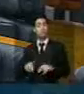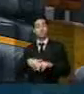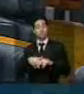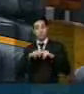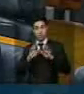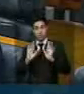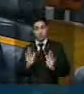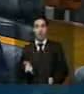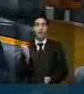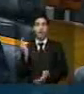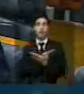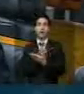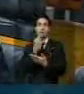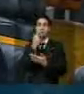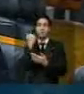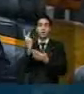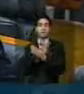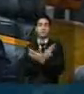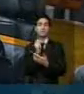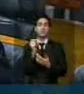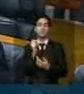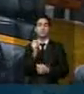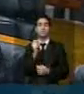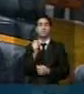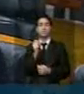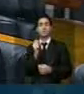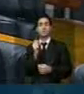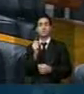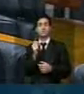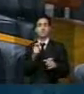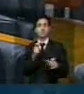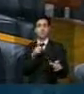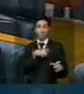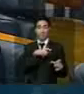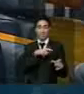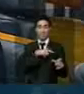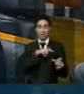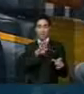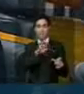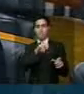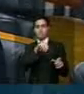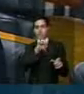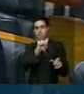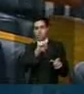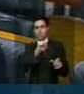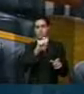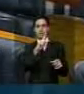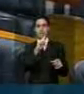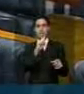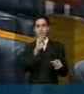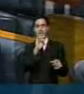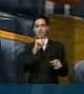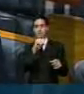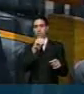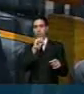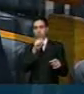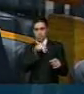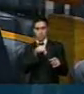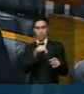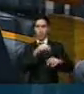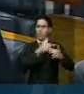um episódio recente da questão da desapropriação de bens patrimoniais da Petrobras, que Vossa Excelência tão bem conhece